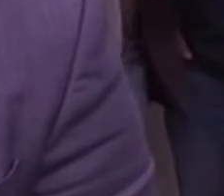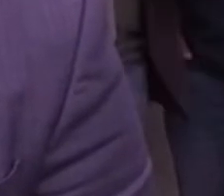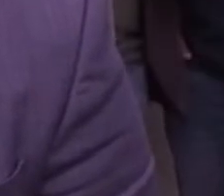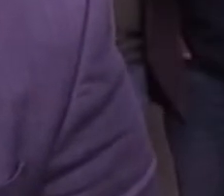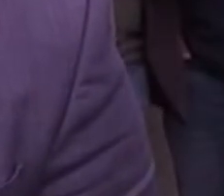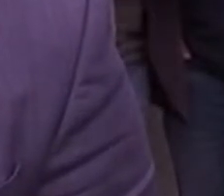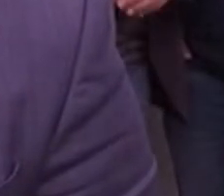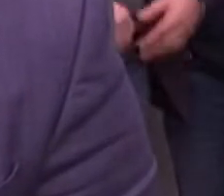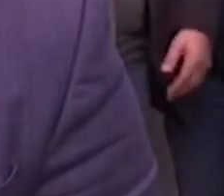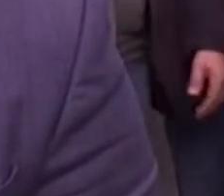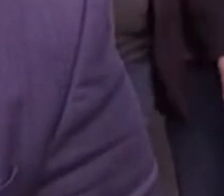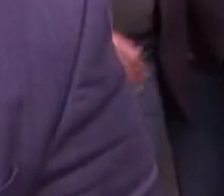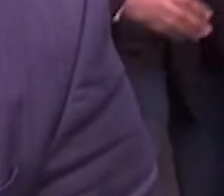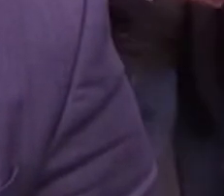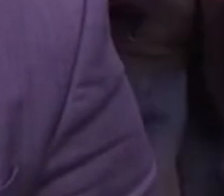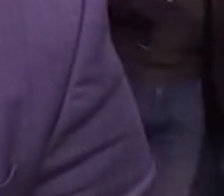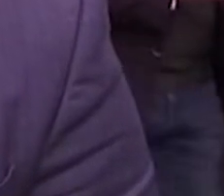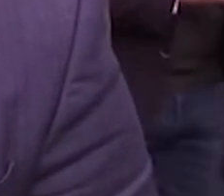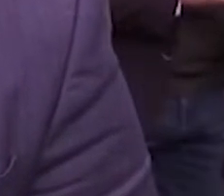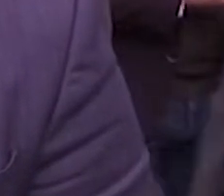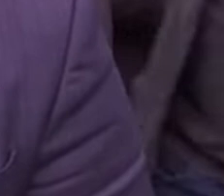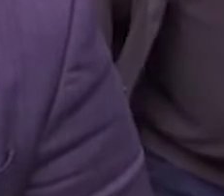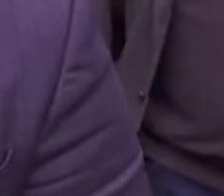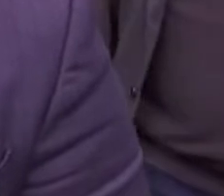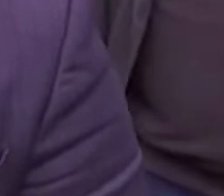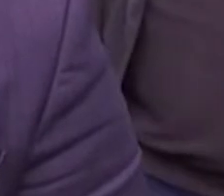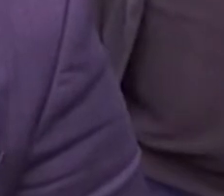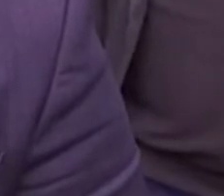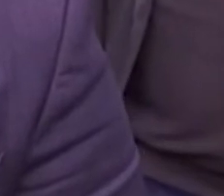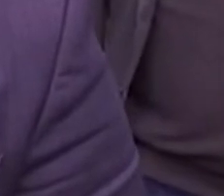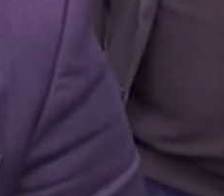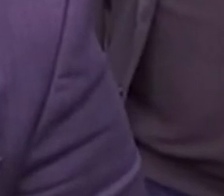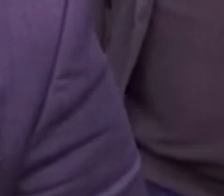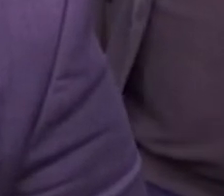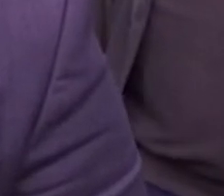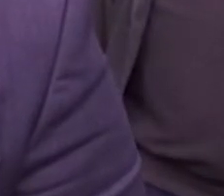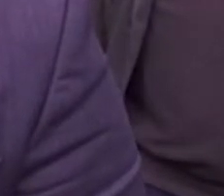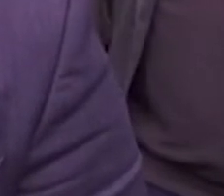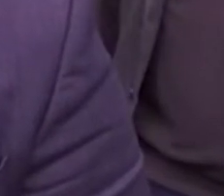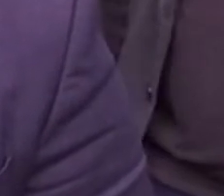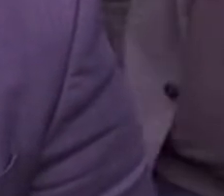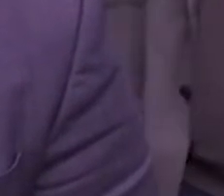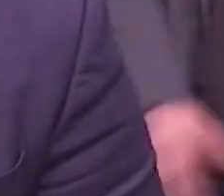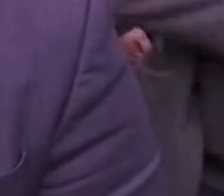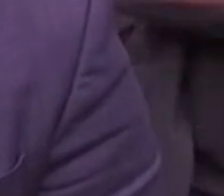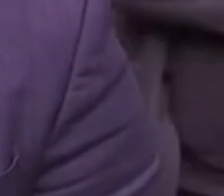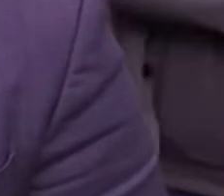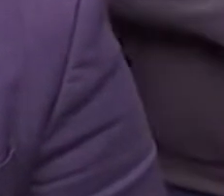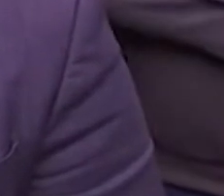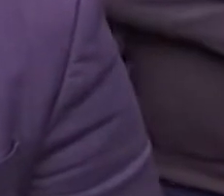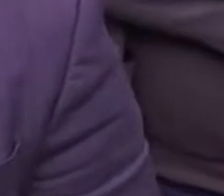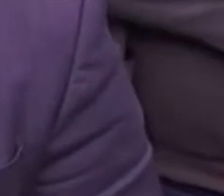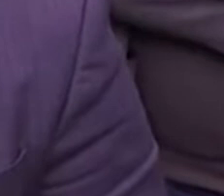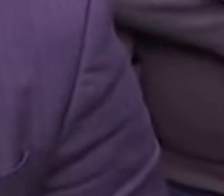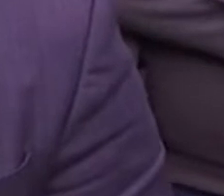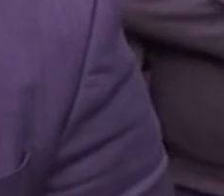unidade de todos os setores do nosso Conselho de Loures na reivindicação do metro, na extensão do metro ao nosso Conselho, para Loures e para Sacavém.